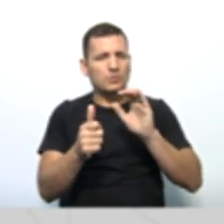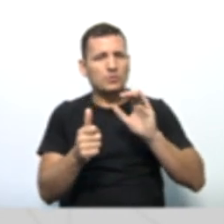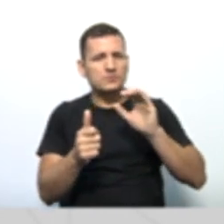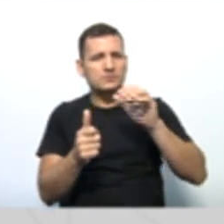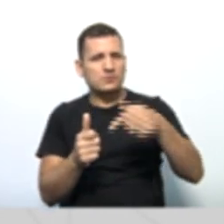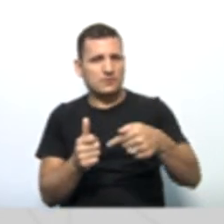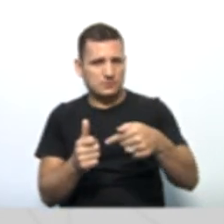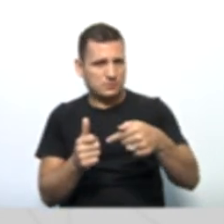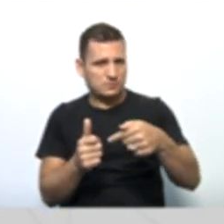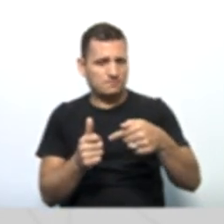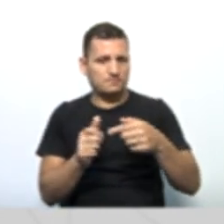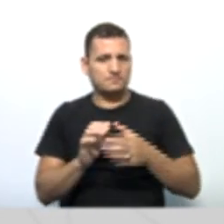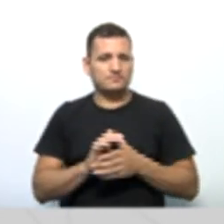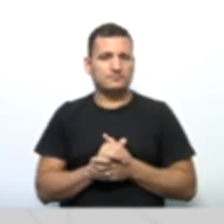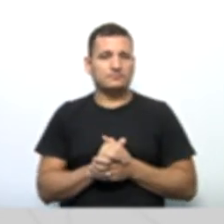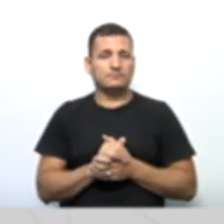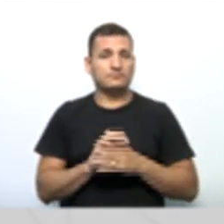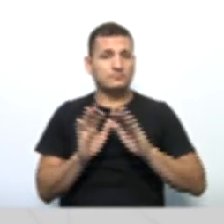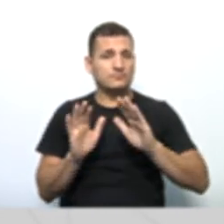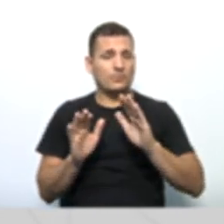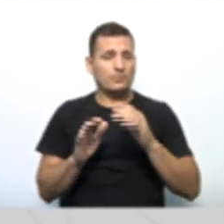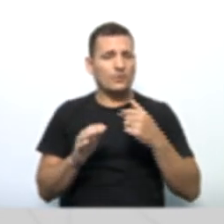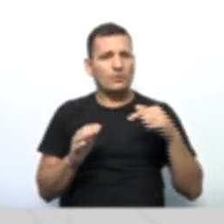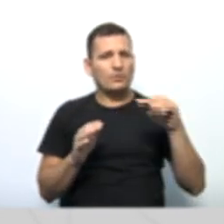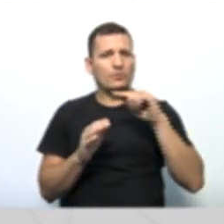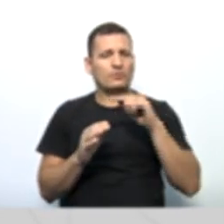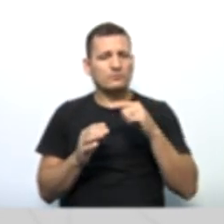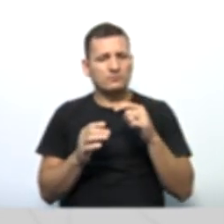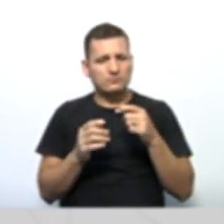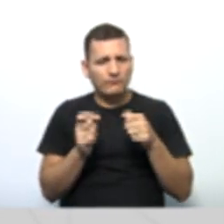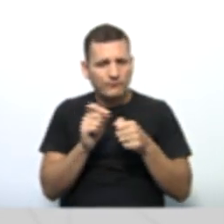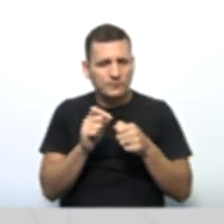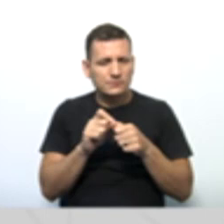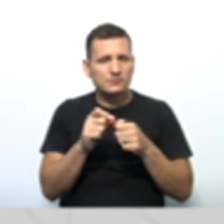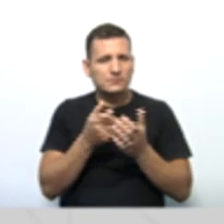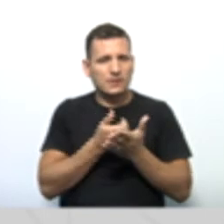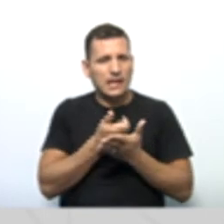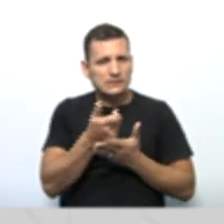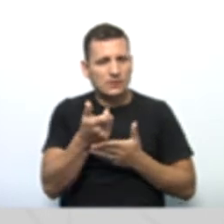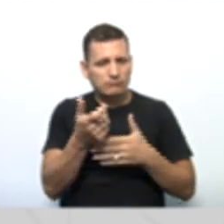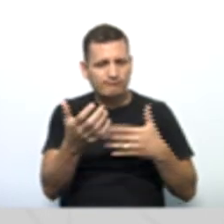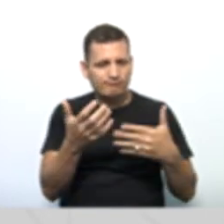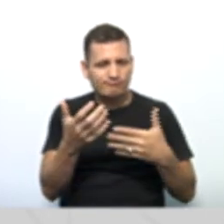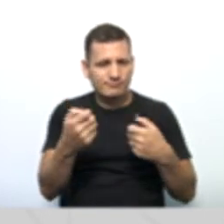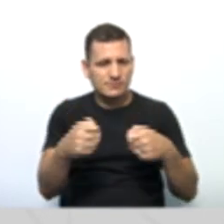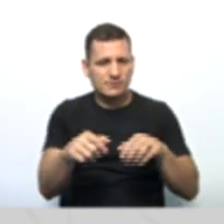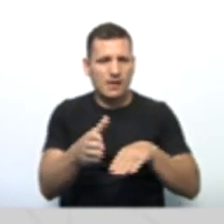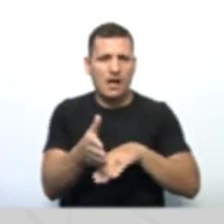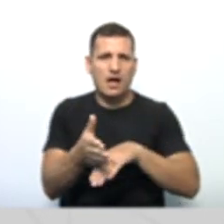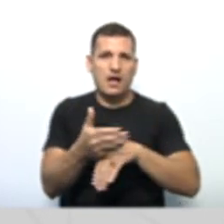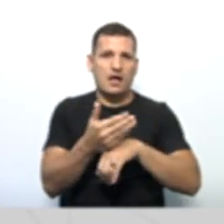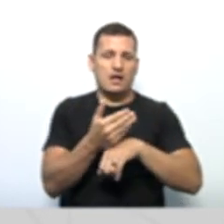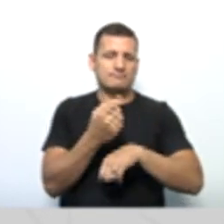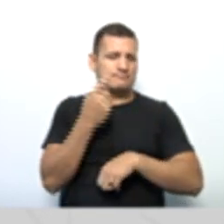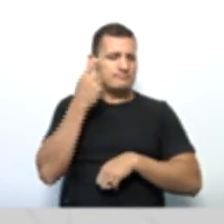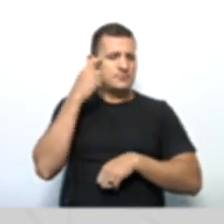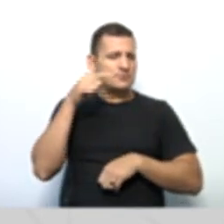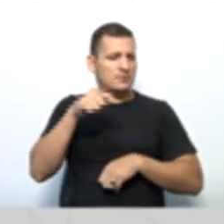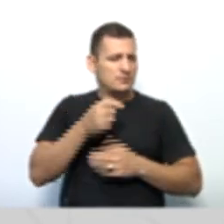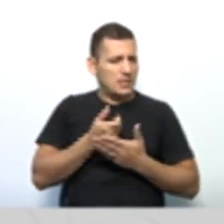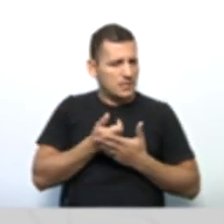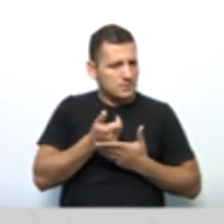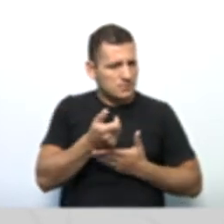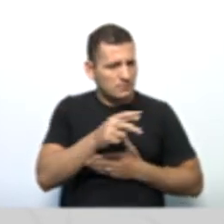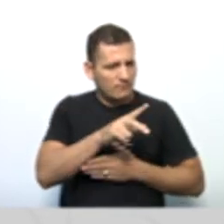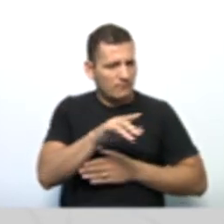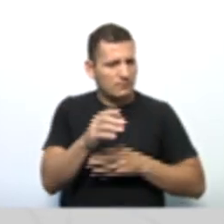dela. Então, quando a gente for praticar uma ação, precisamos pensar antes o que essa ação vai provocar. O